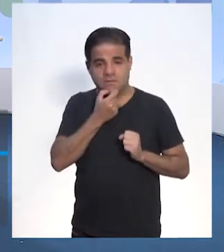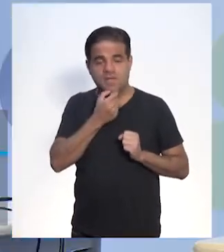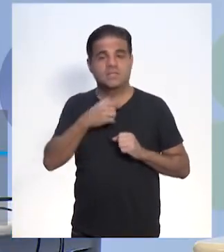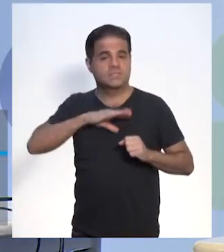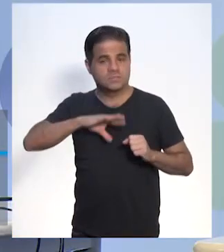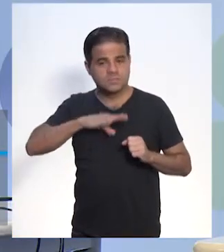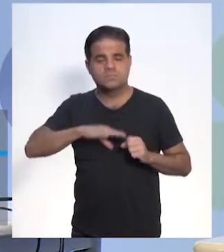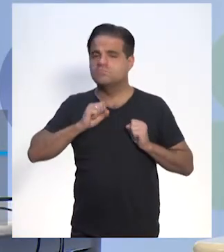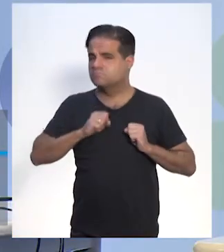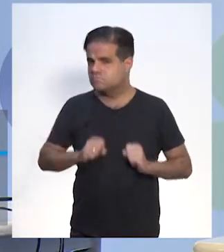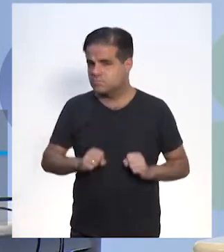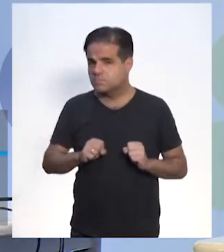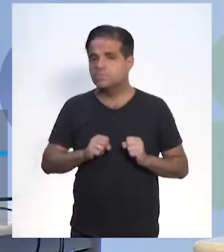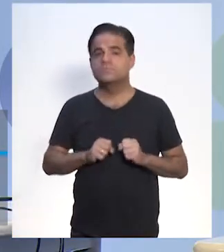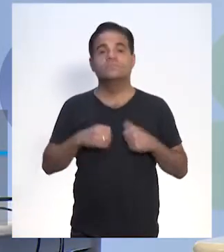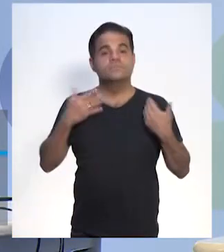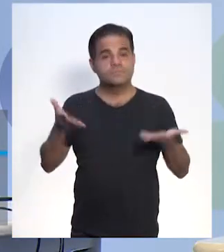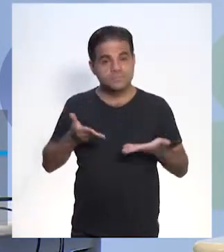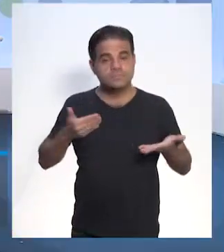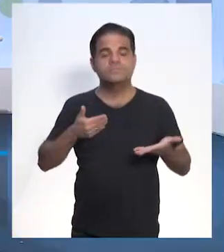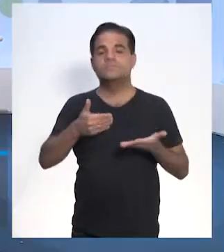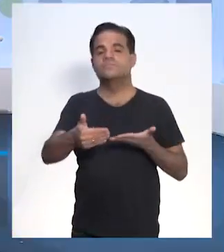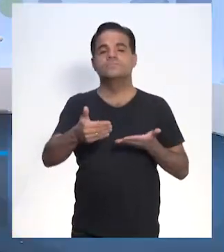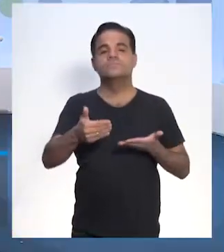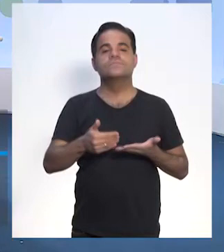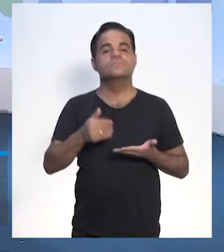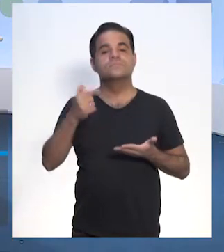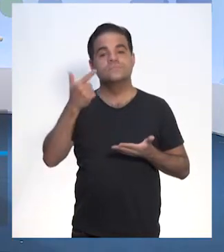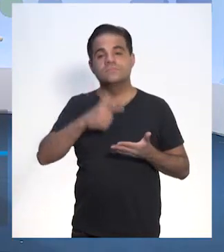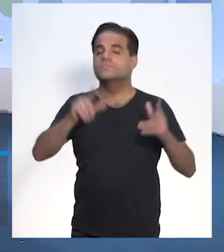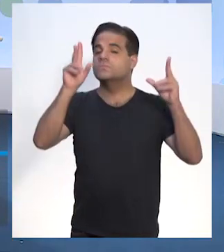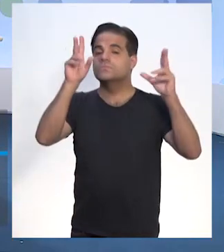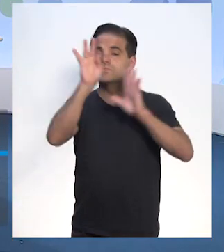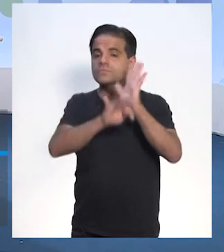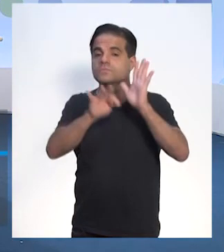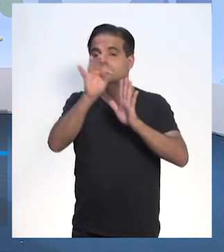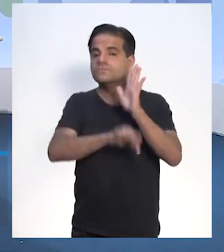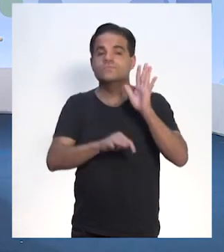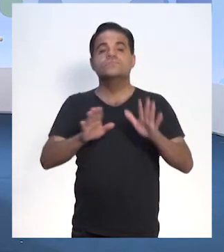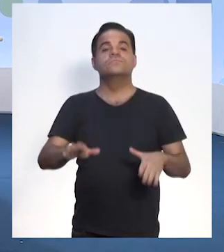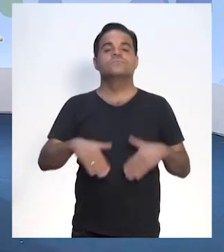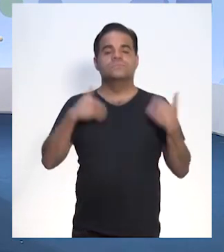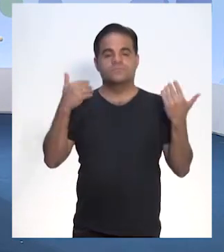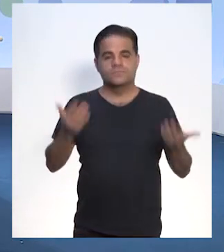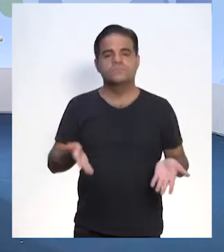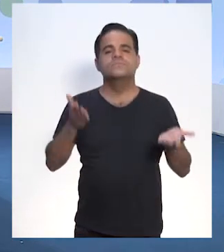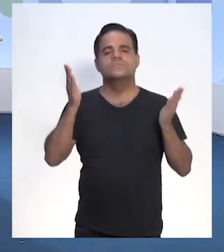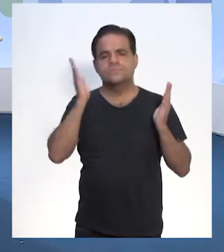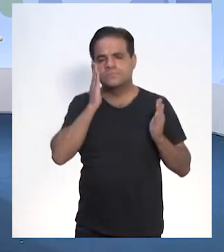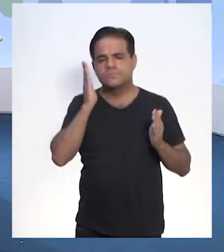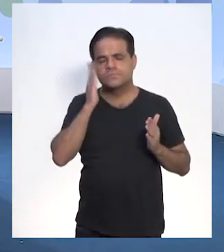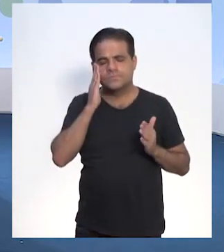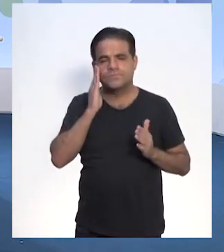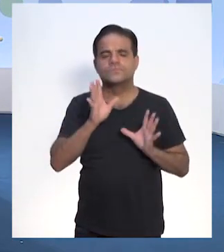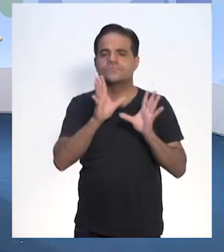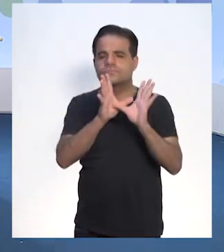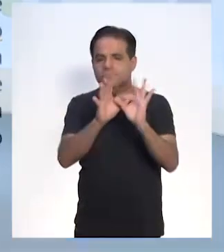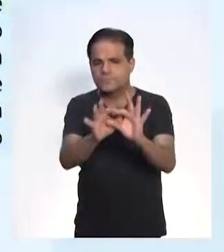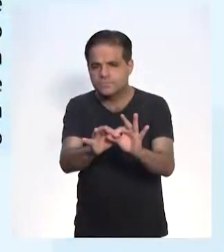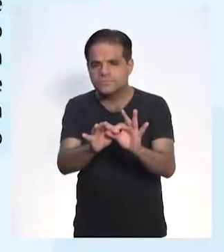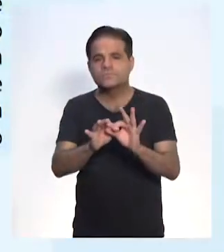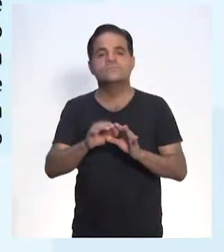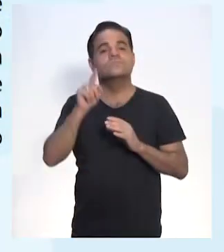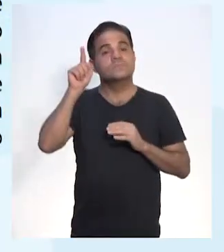nós também. Então, a gente sempre tenta buscar essa proximidade aí com vocês, para vocês conhecerem um pouco esses autores. Pode até fazer um